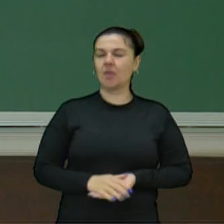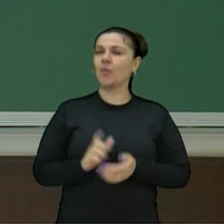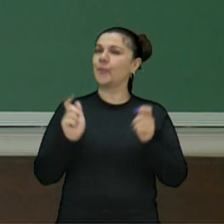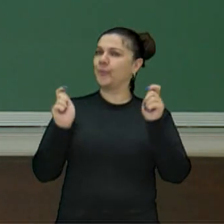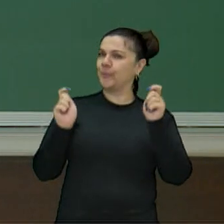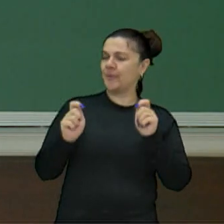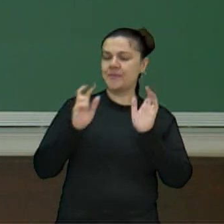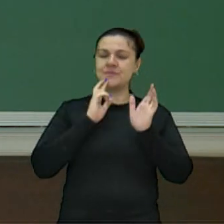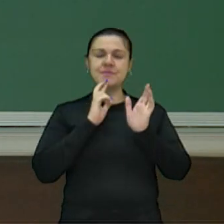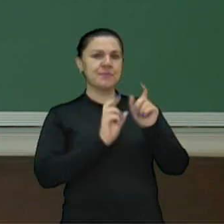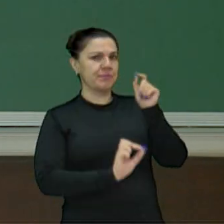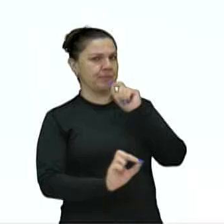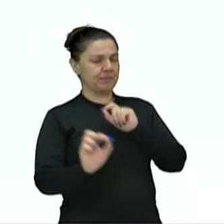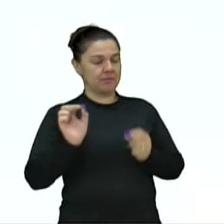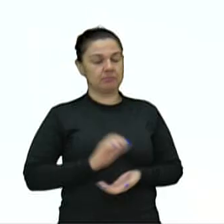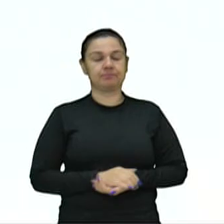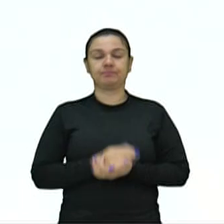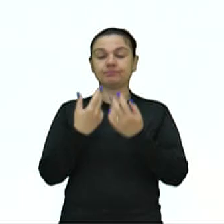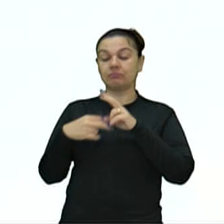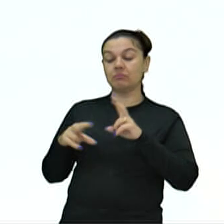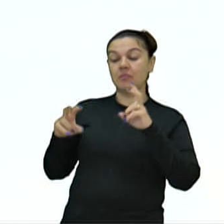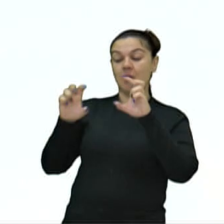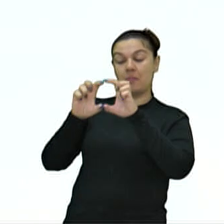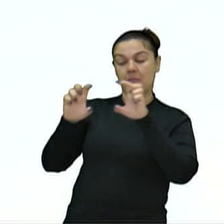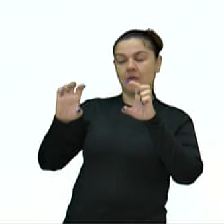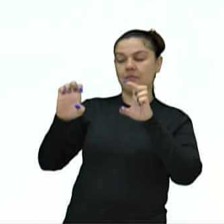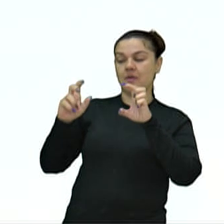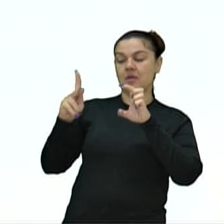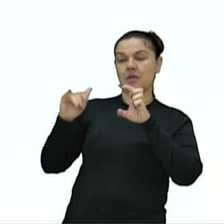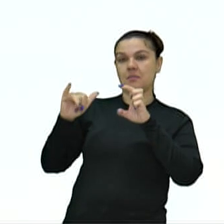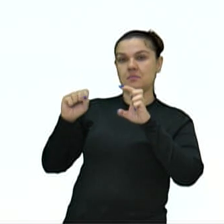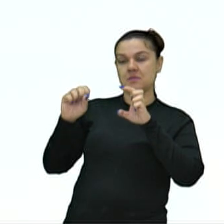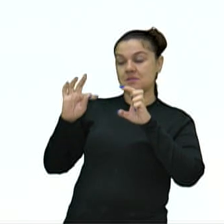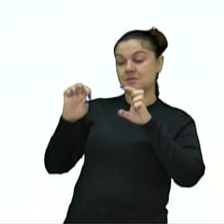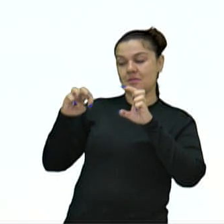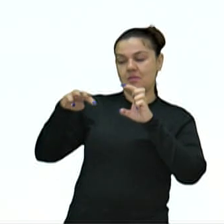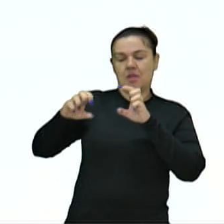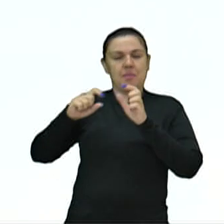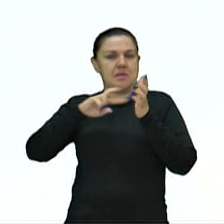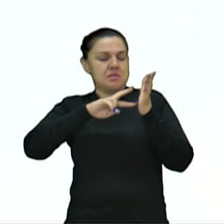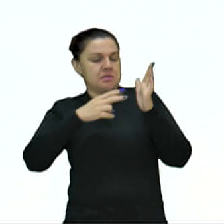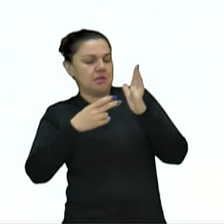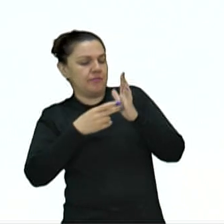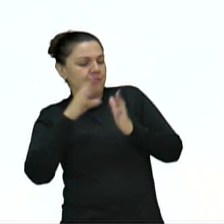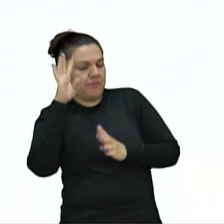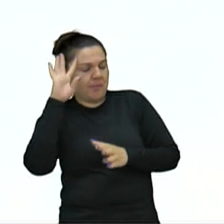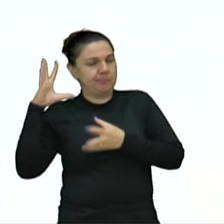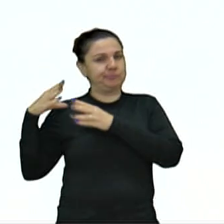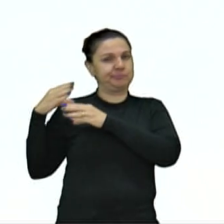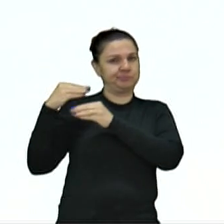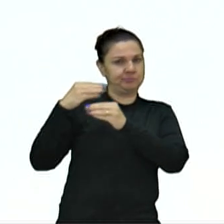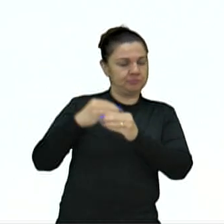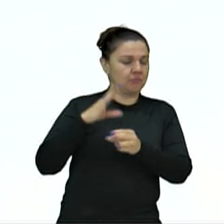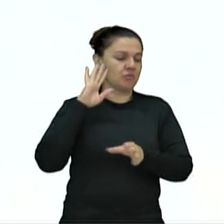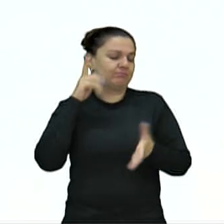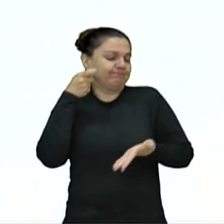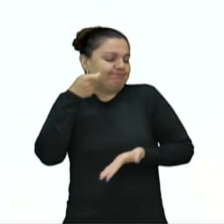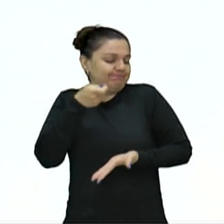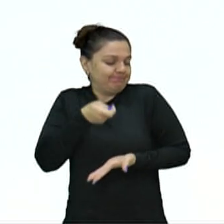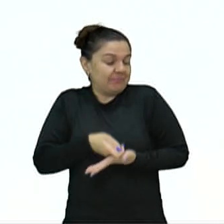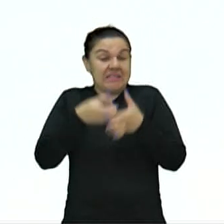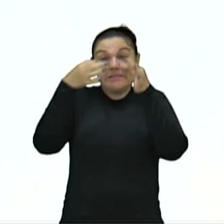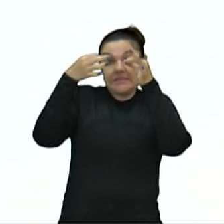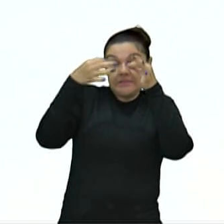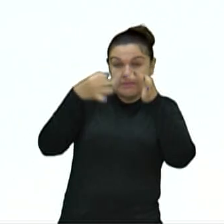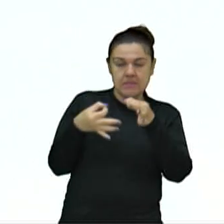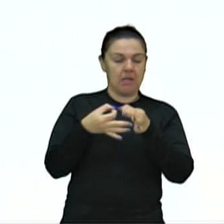resposta possível é a seguinte: o termo episteme se refere a um conhecimento bem fundamentado, sólido sobre alguma